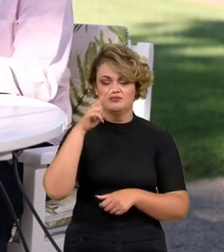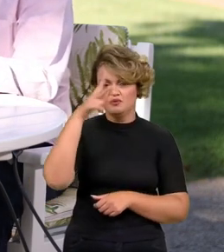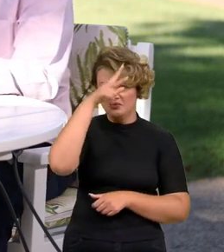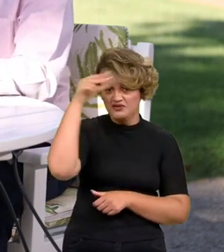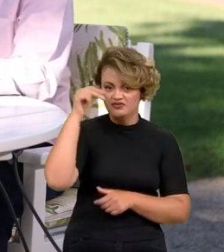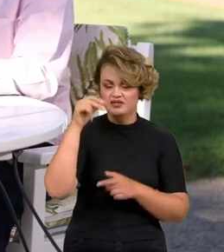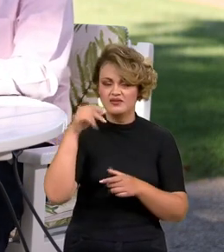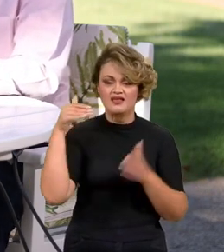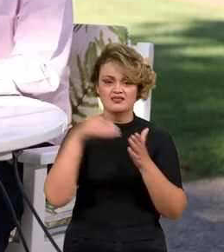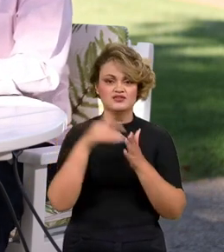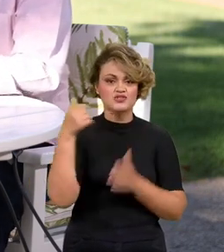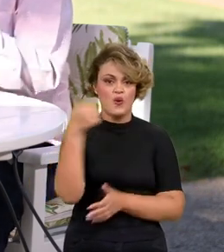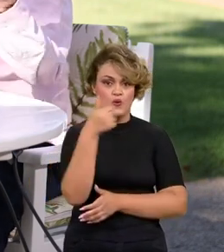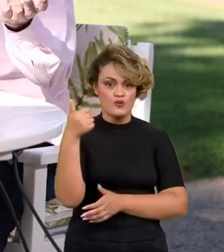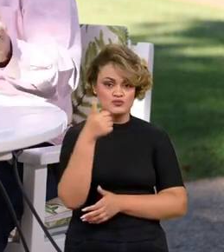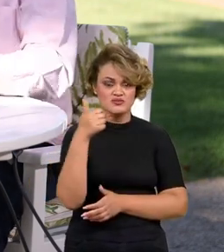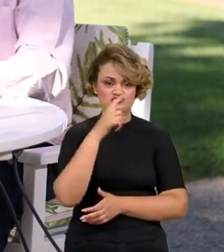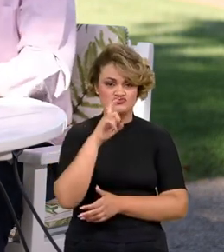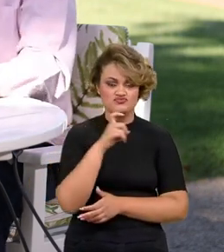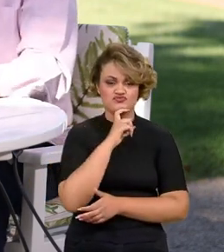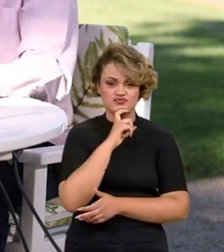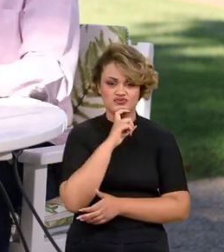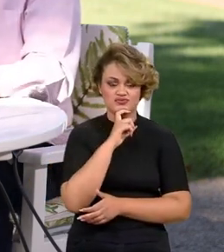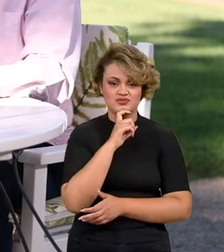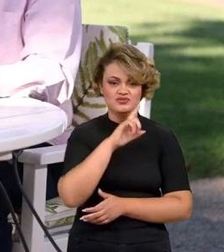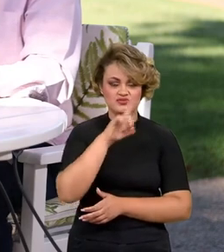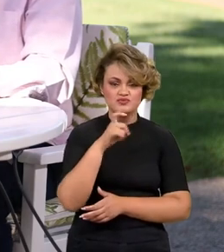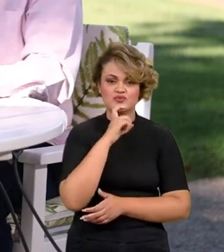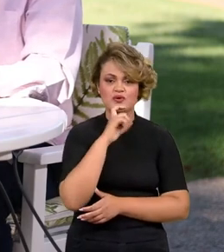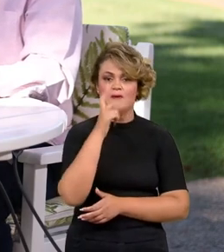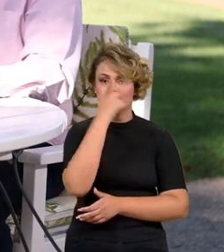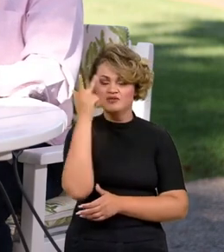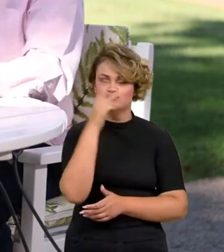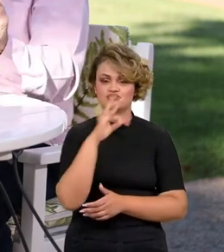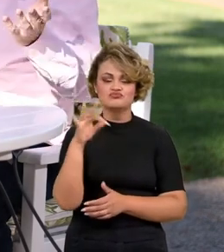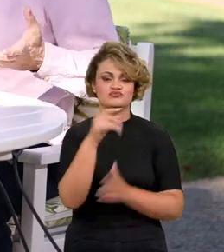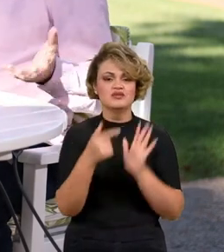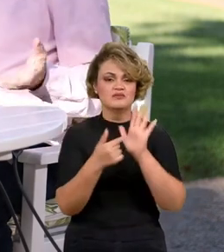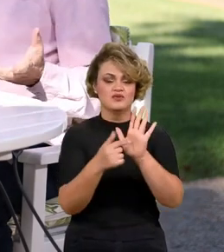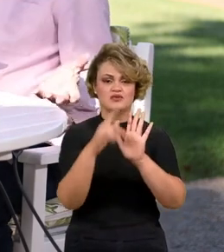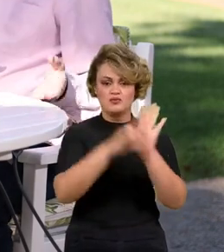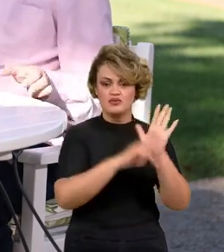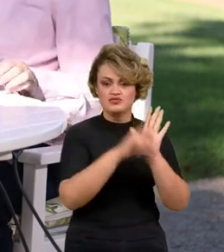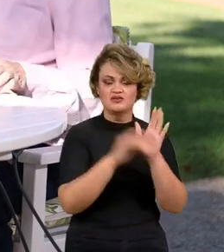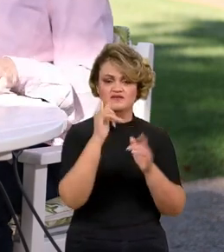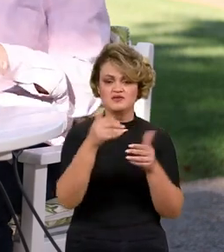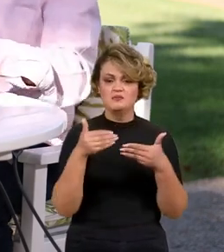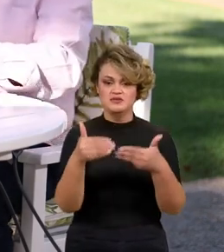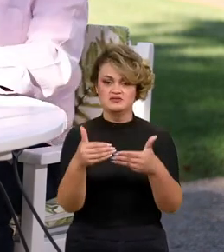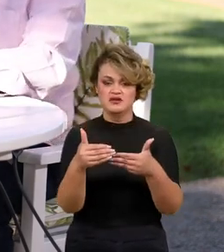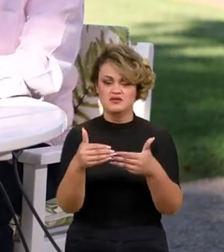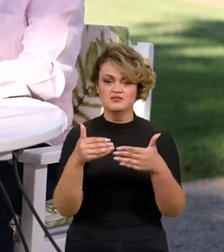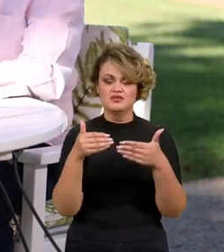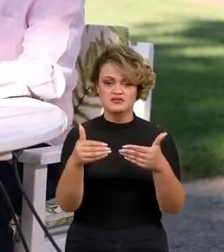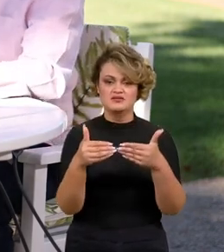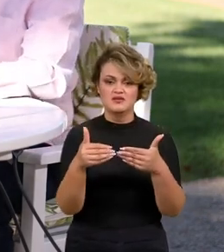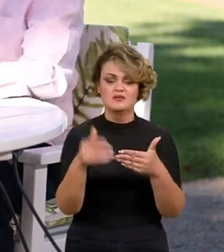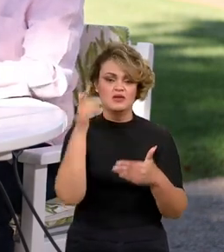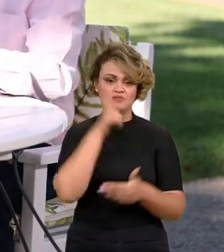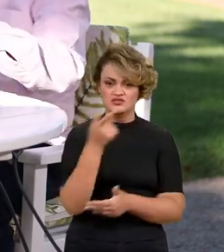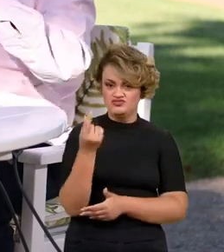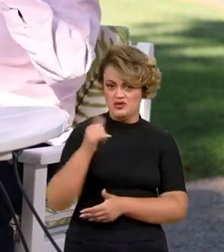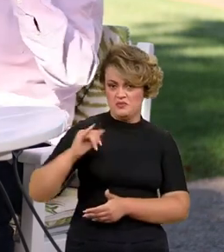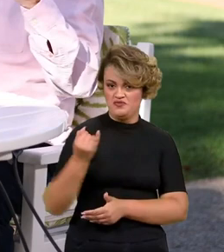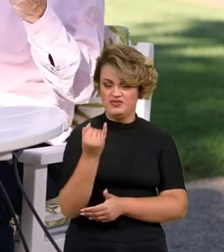de julho Todo Mundo Tem que apresentar seus projetos pro Ministério para poder usufruir desse dinheiro Isso é uma das coisas muito